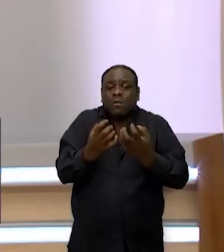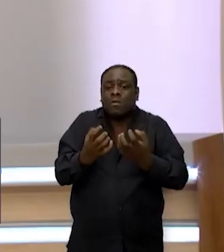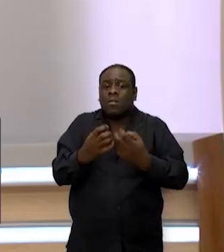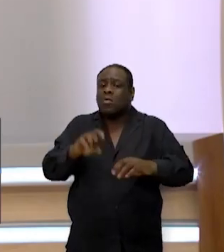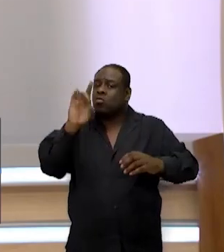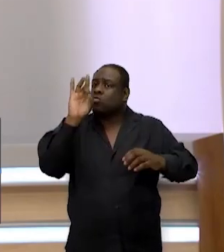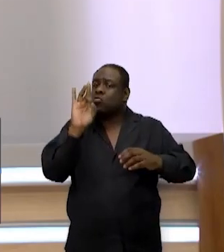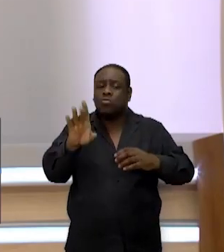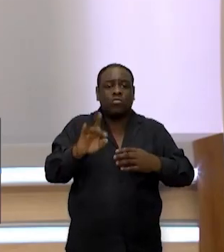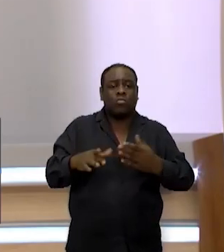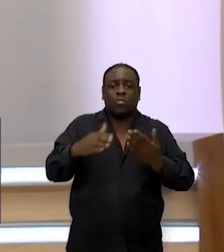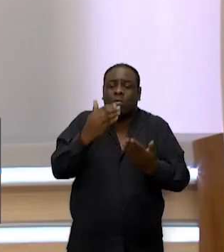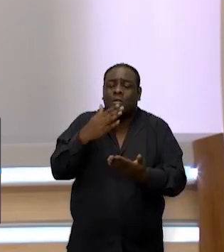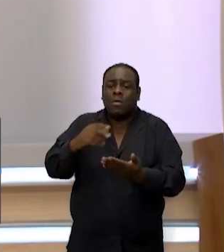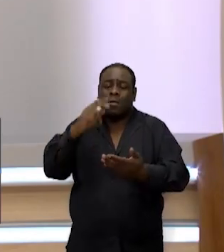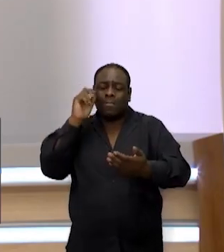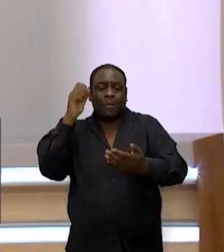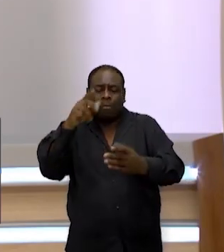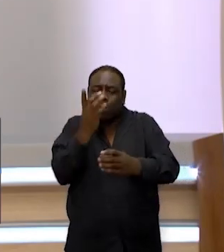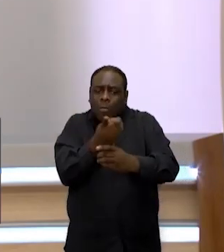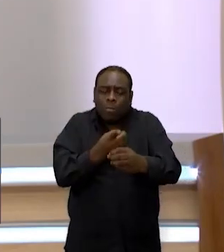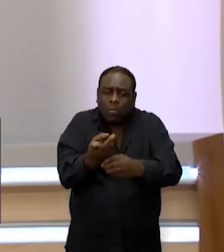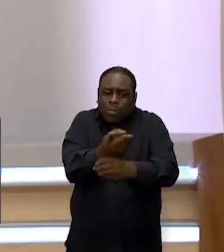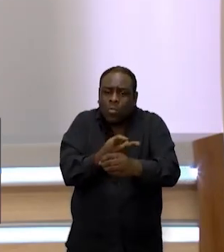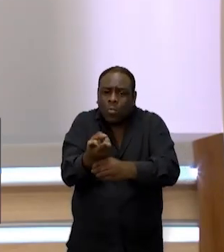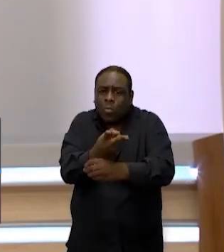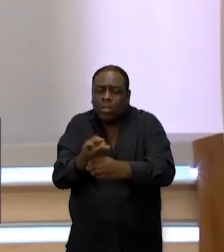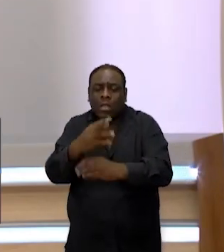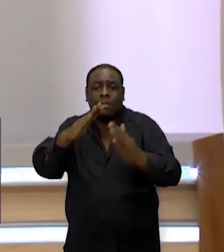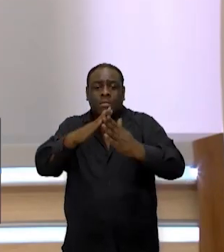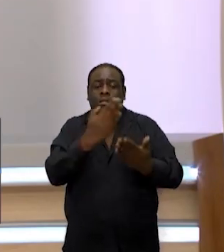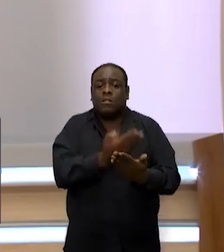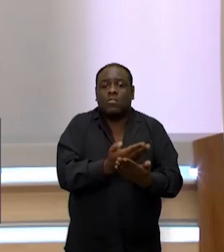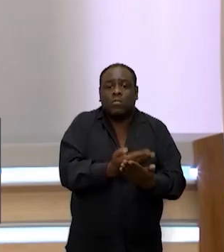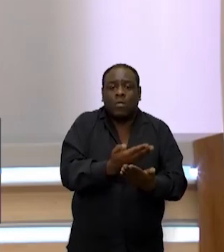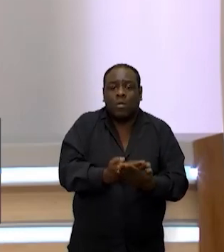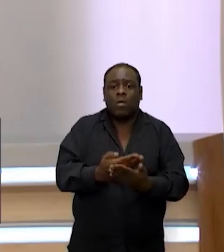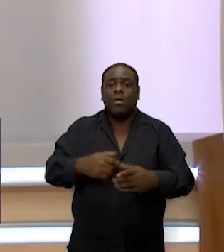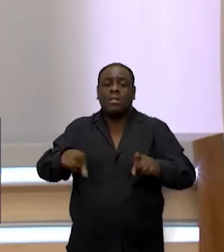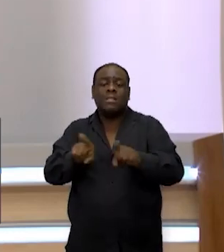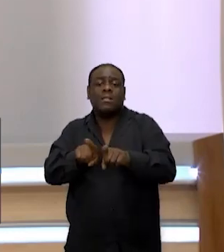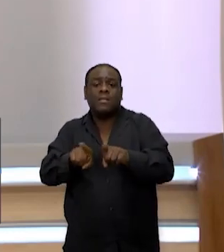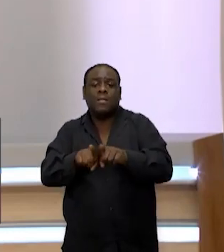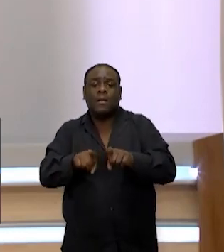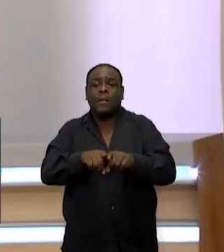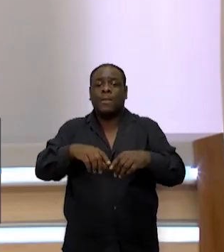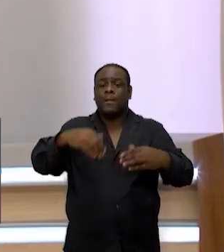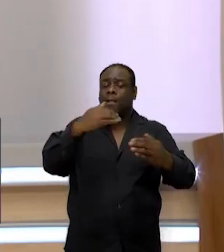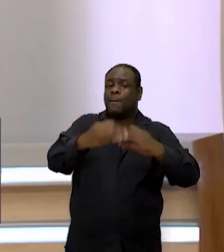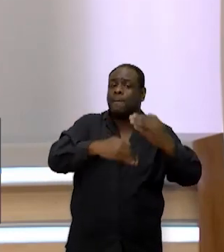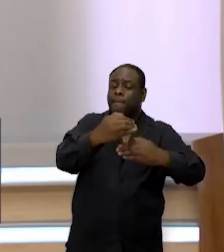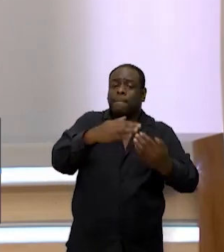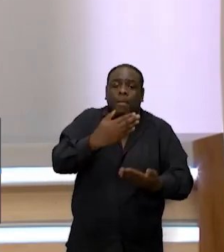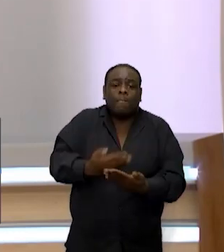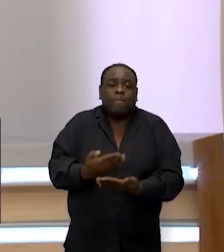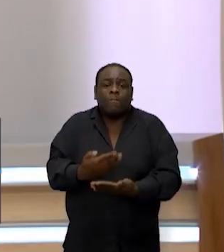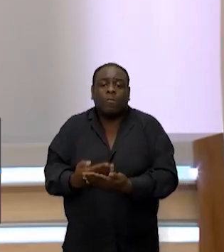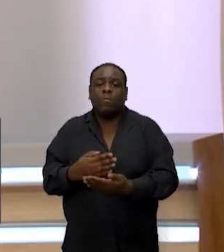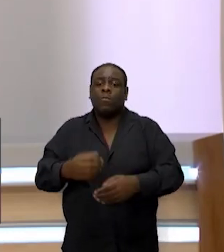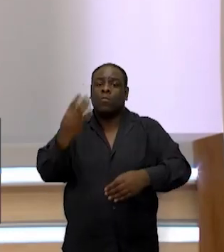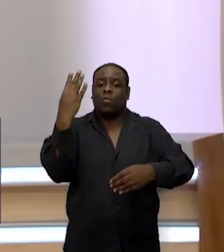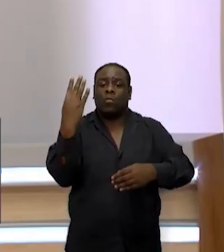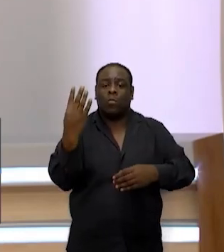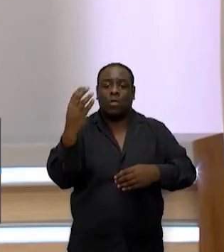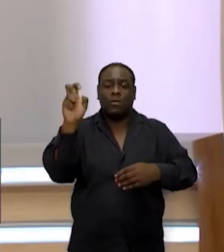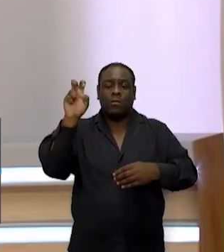só a aula, eu quero pesquisar lá no material, na sua escola, com certeza tem, a sequência de atividade 1, as aulas 4 e 5,